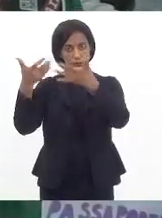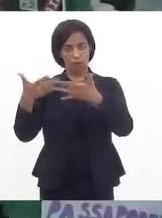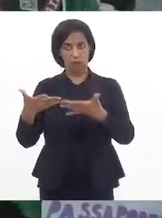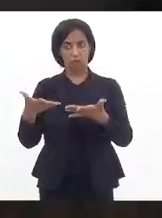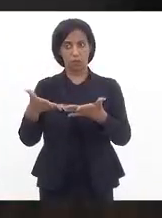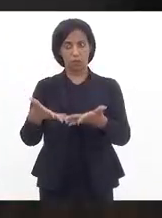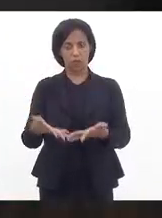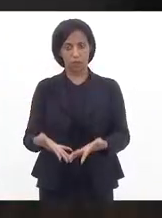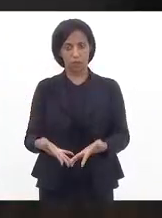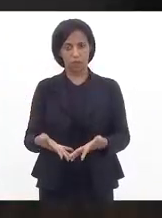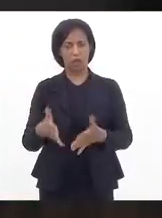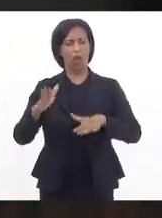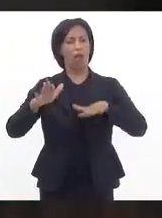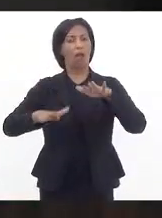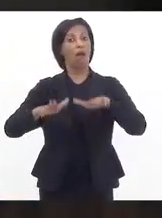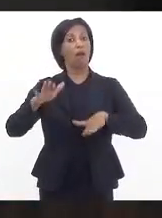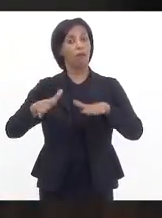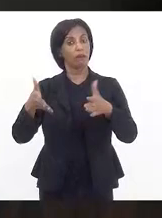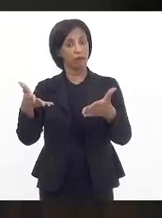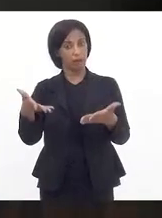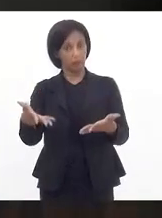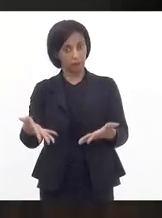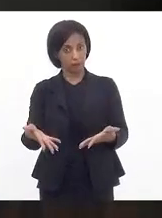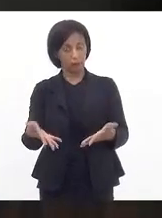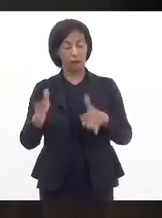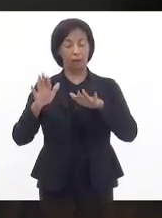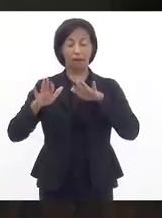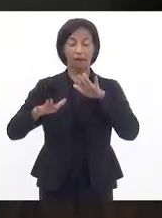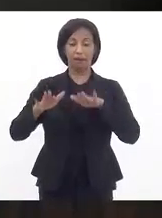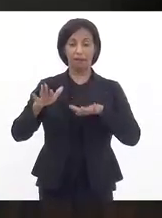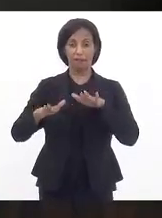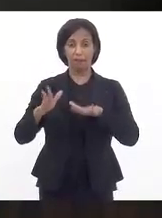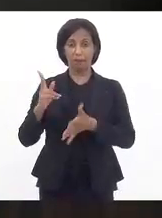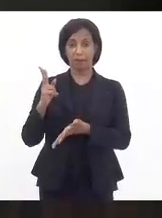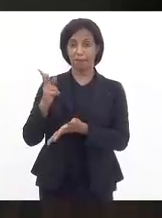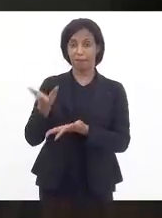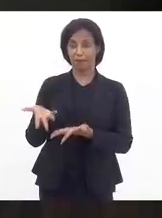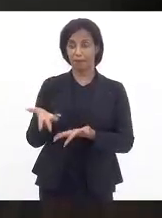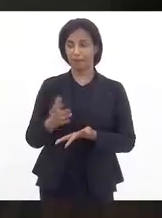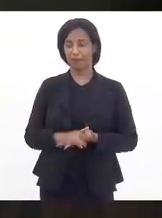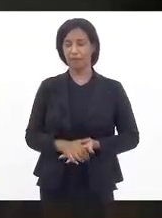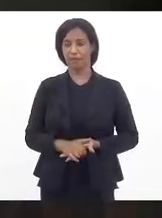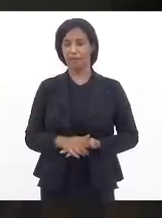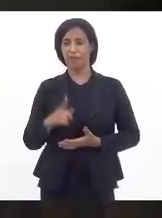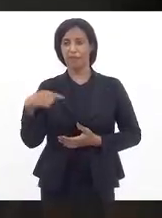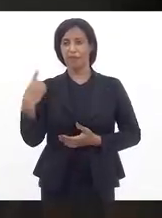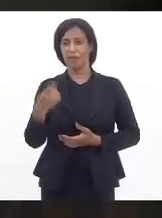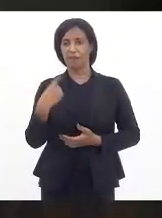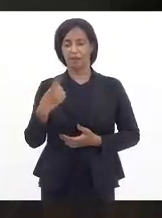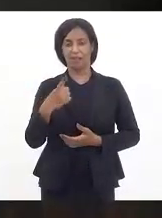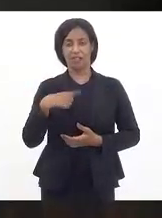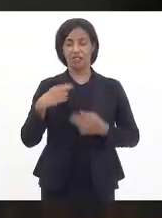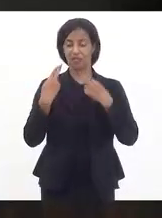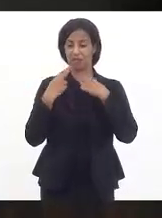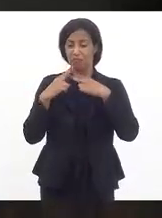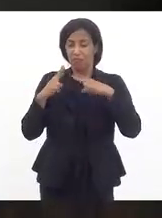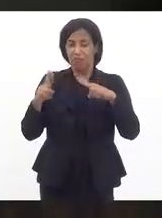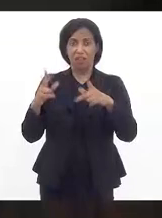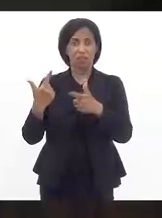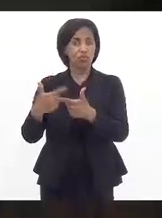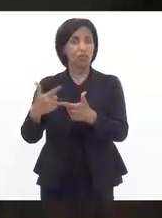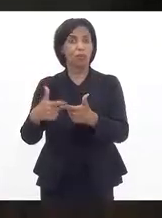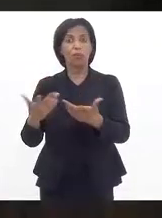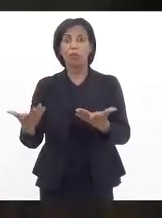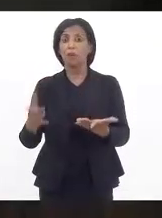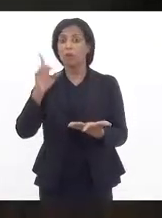é que ainda que ainda que eles tivessem me vaiando não